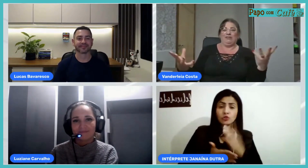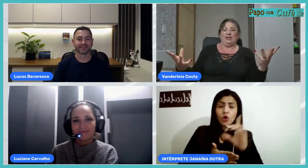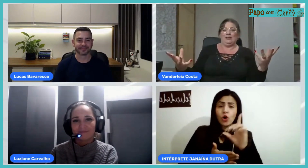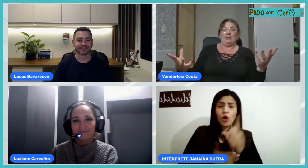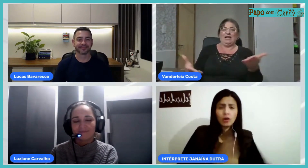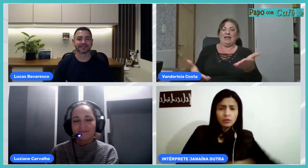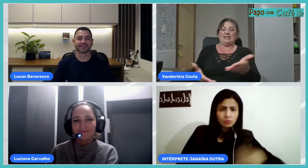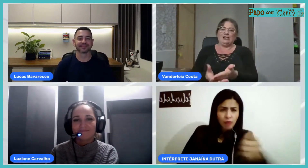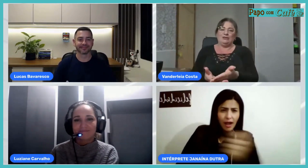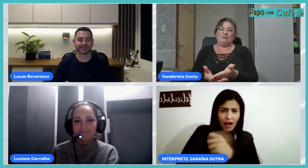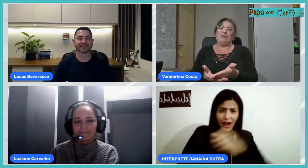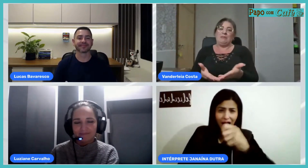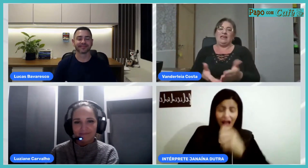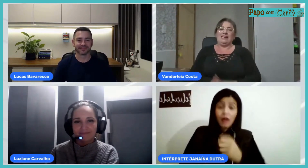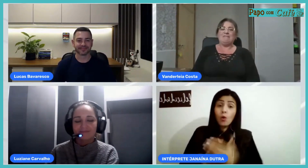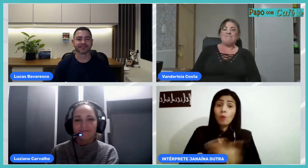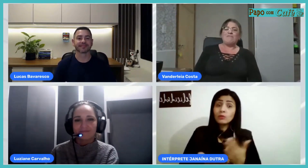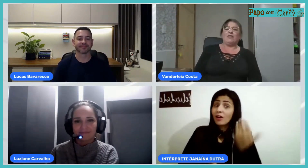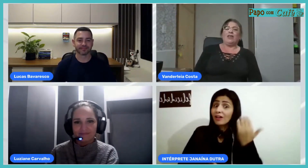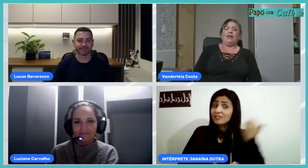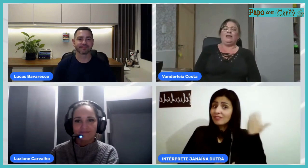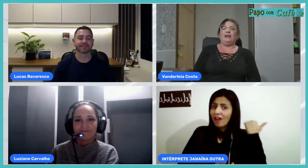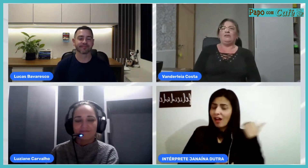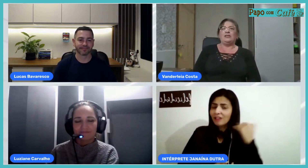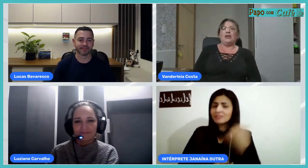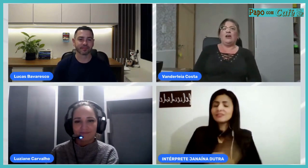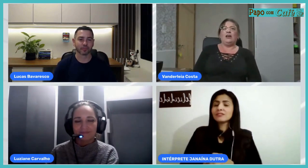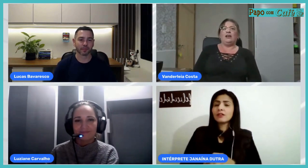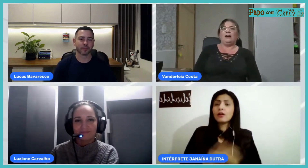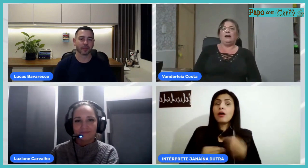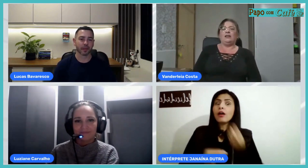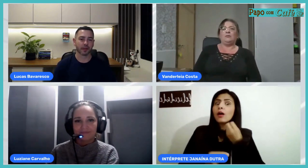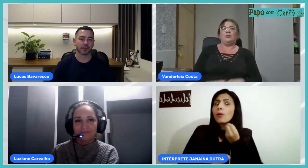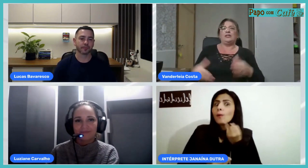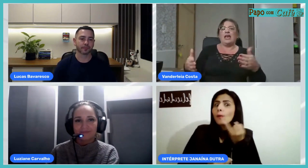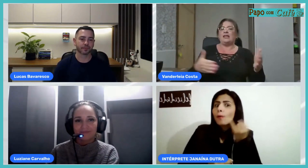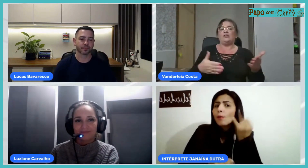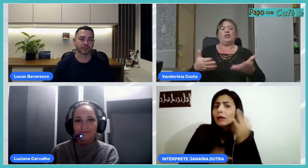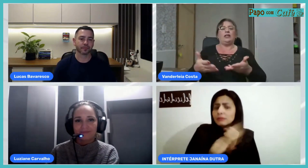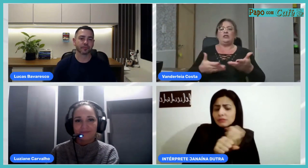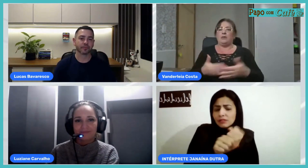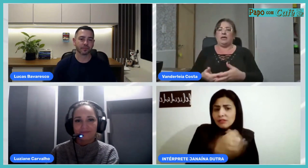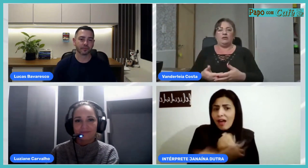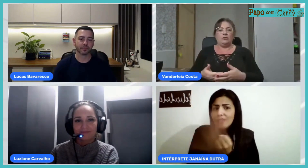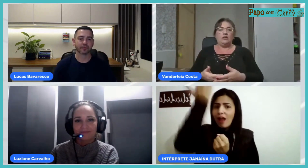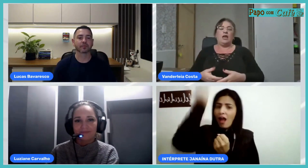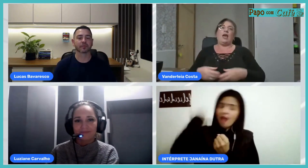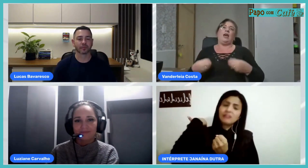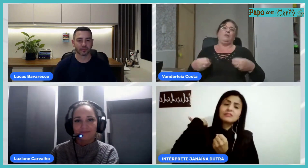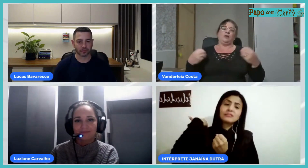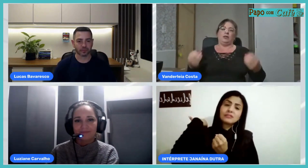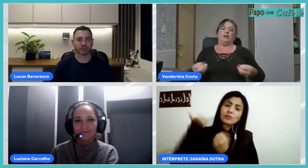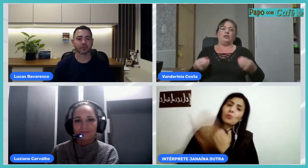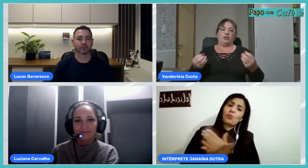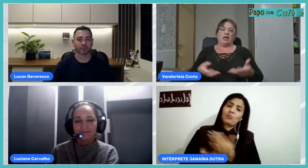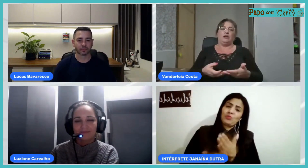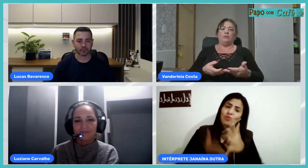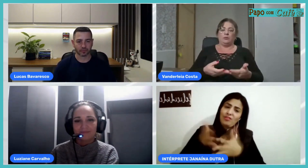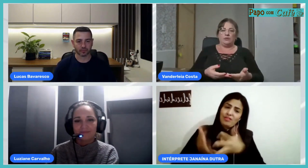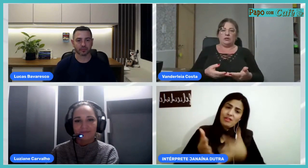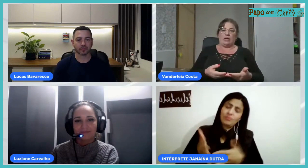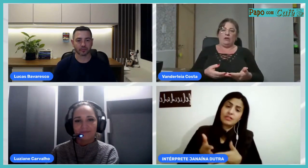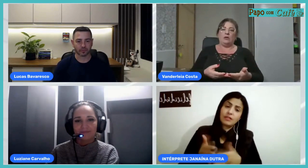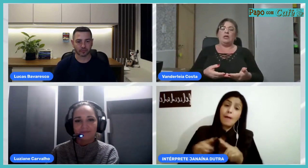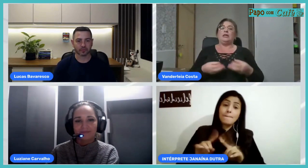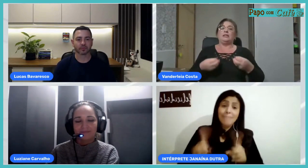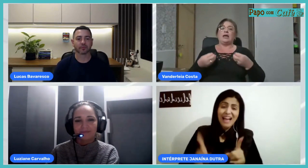há quantos para a lei ser tão bebê, né? Então, assim, processo de atendimento é importante ter